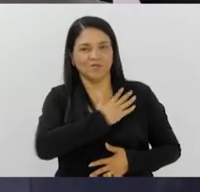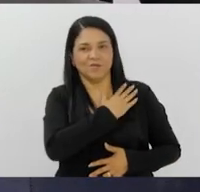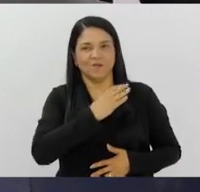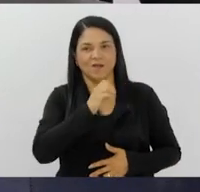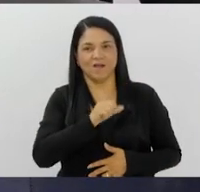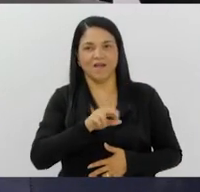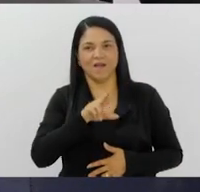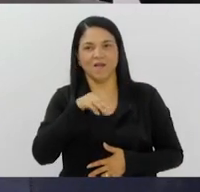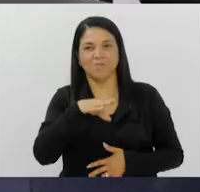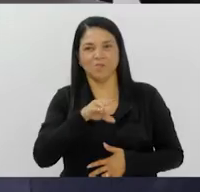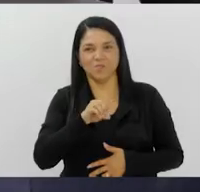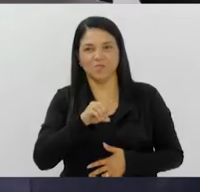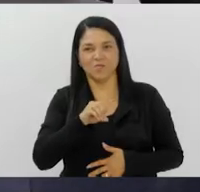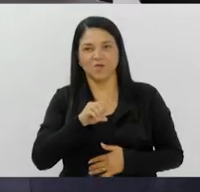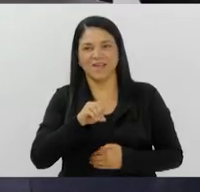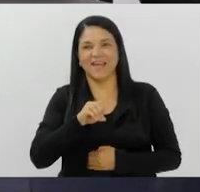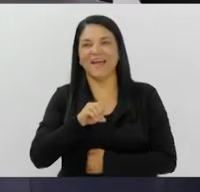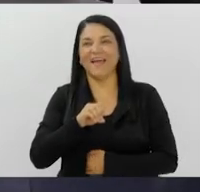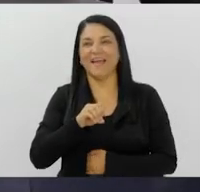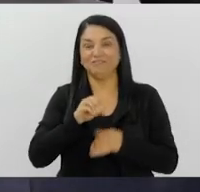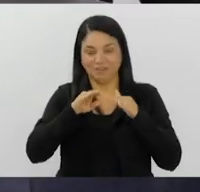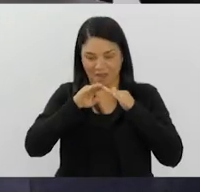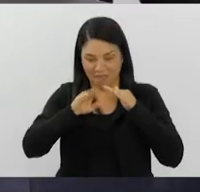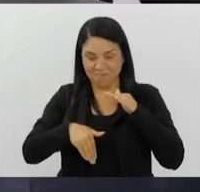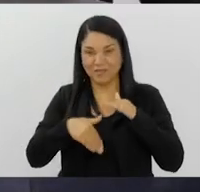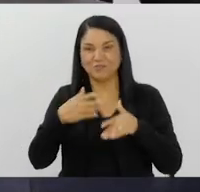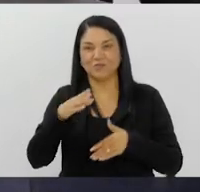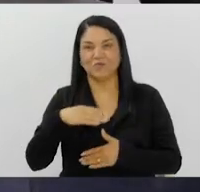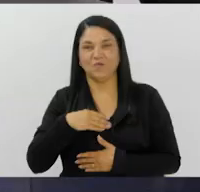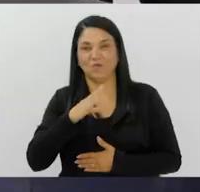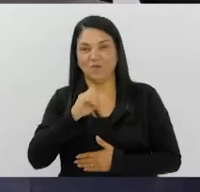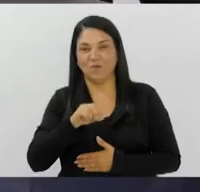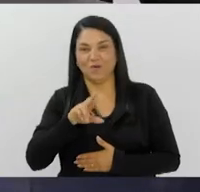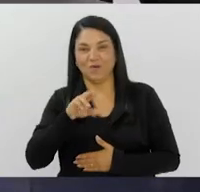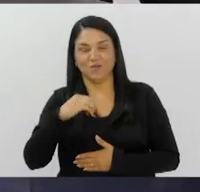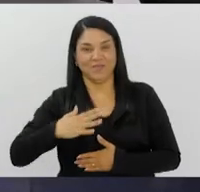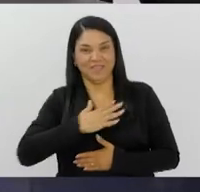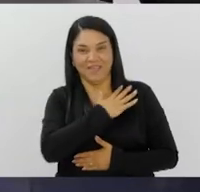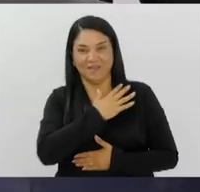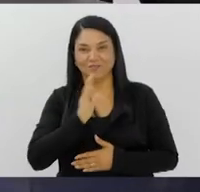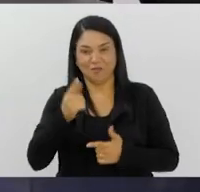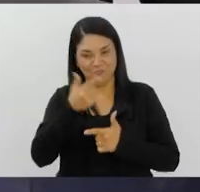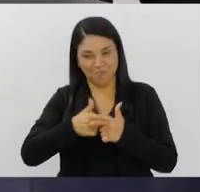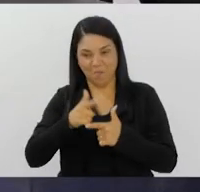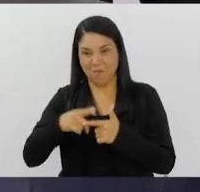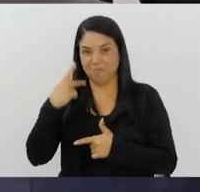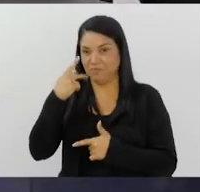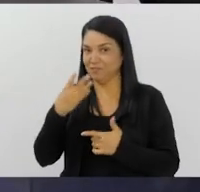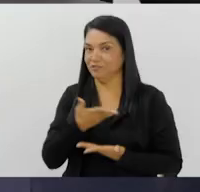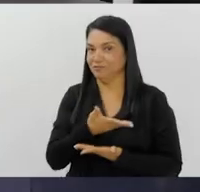Coronel Carmo já rebaixou o Coronel já criou um problema político aqui